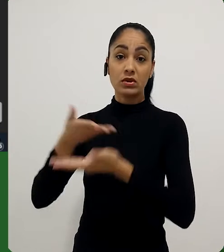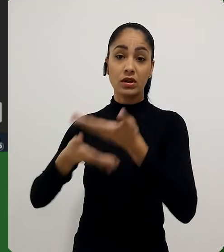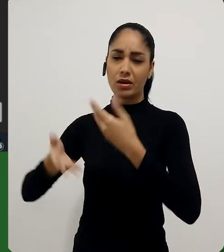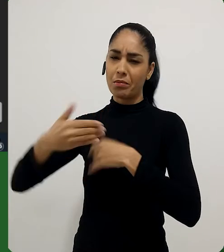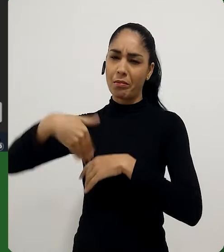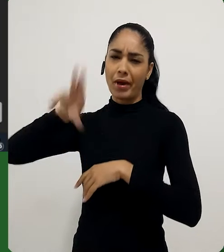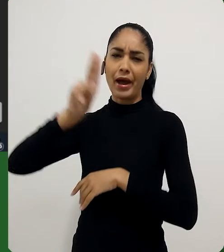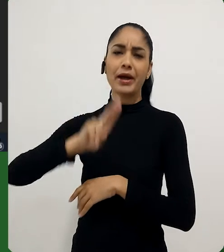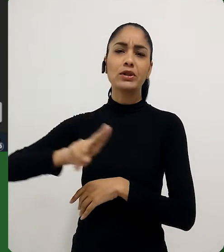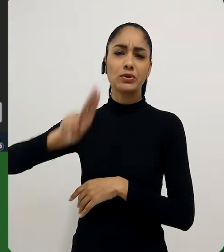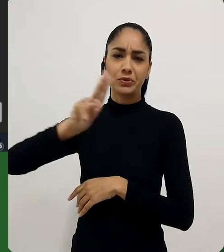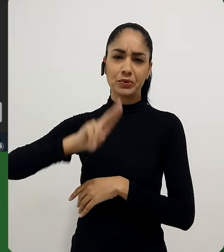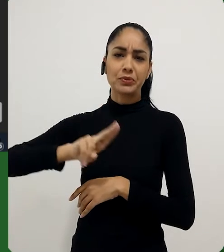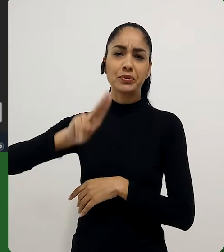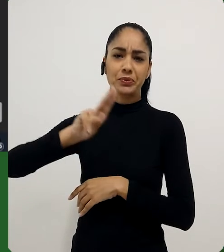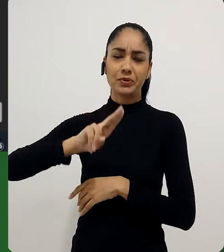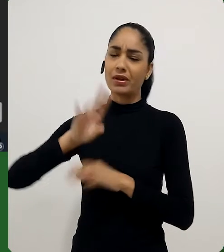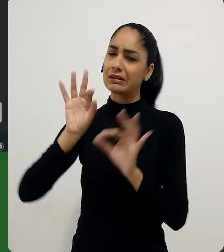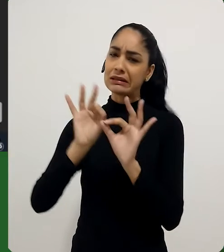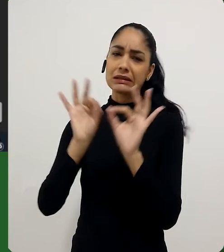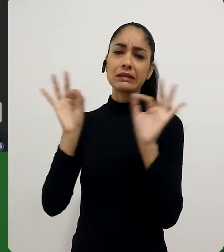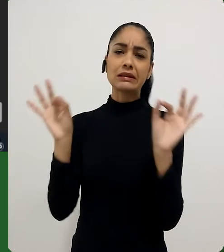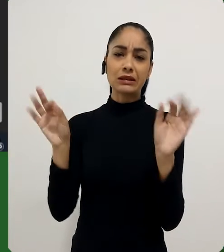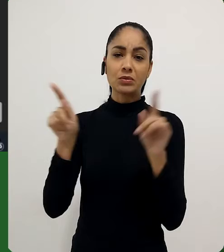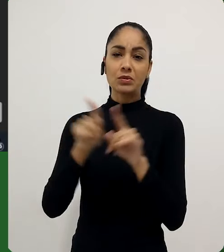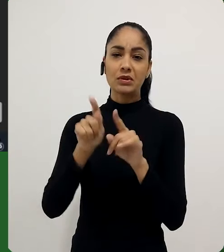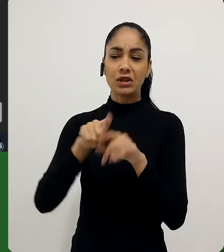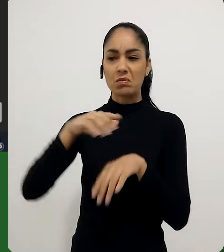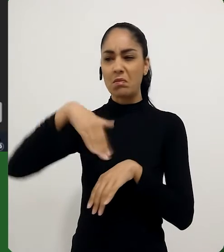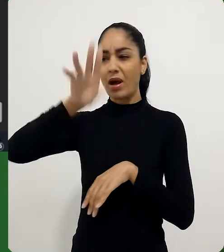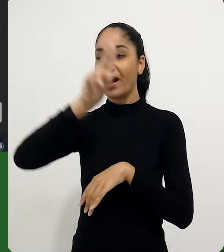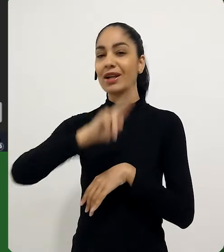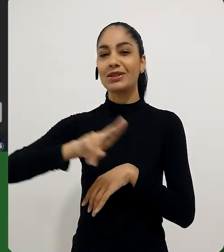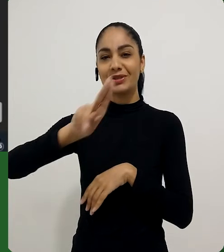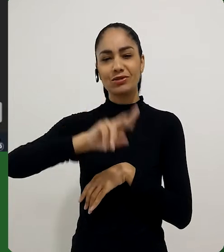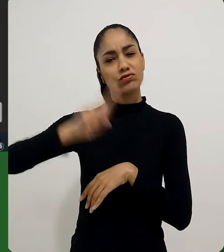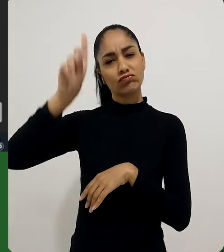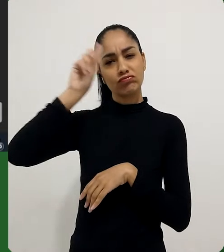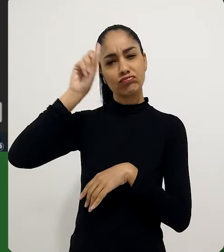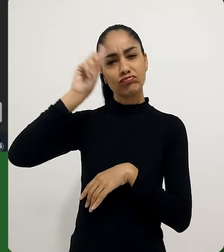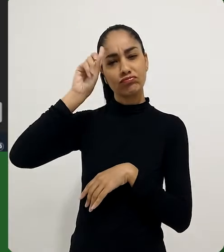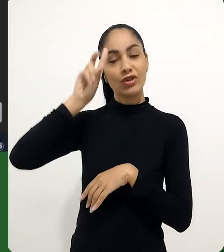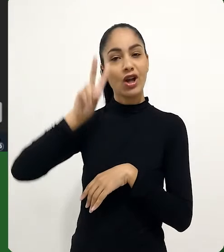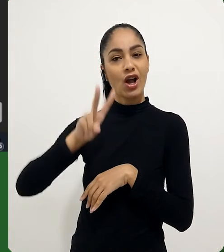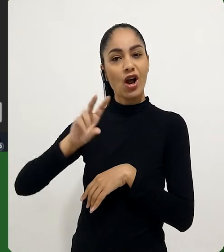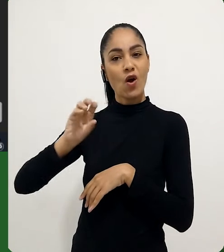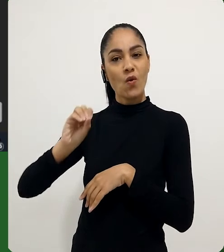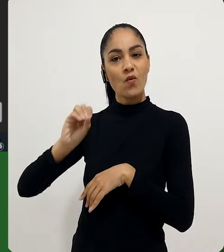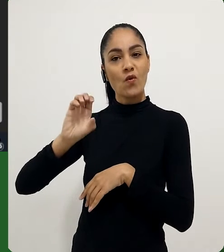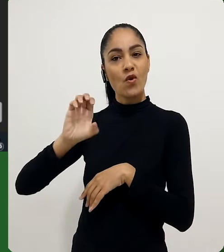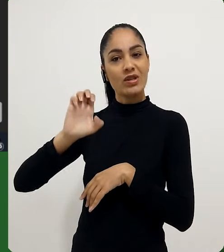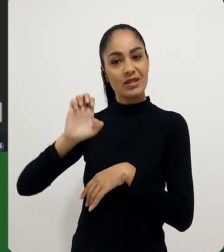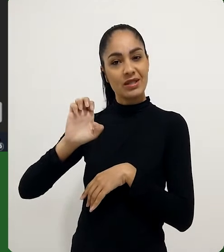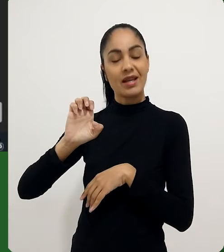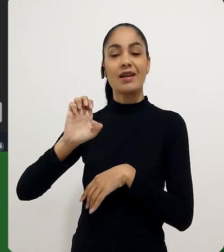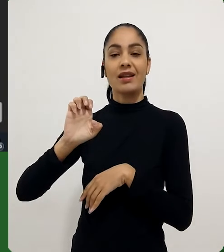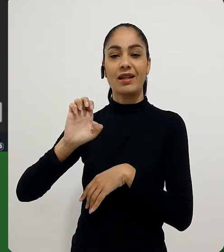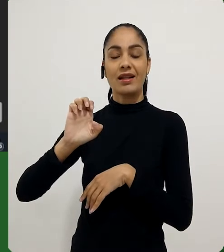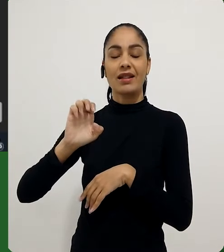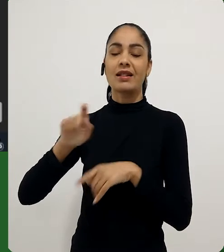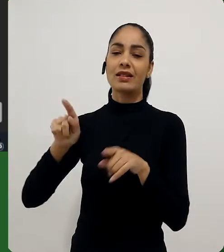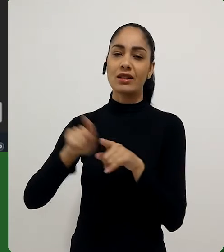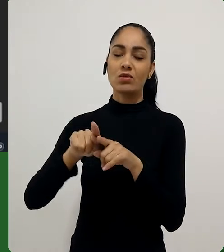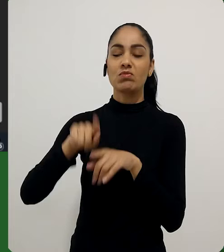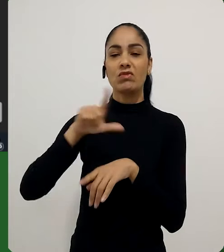é um pronome de tratamento. É o mais popular deles, né? O mais simples, é o que nós utilizamos no nosso dia a dia.